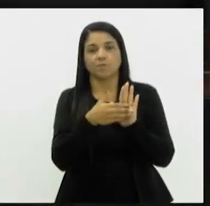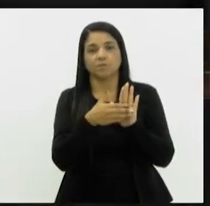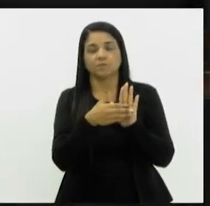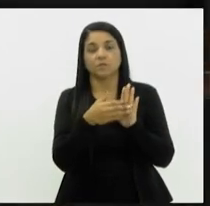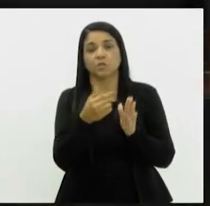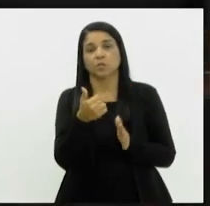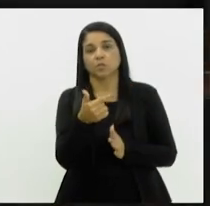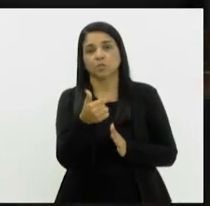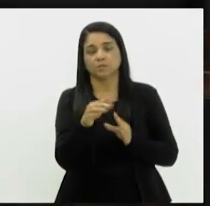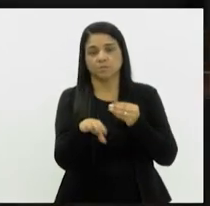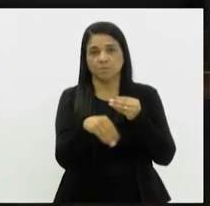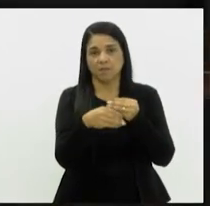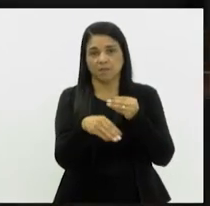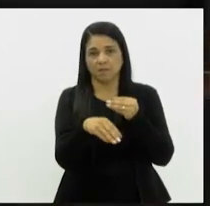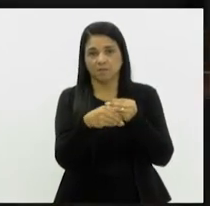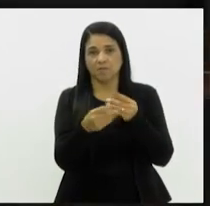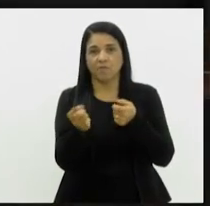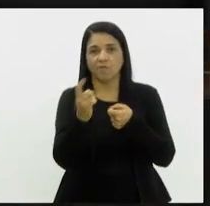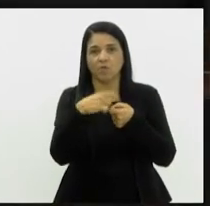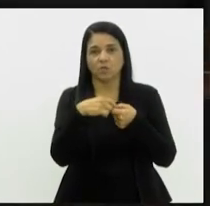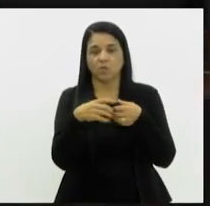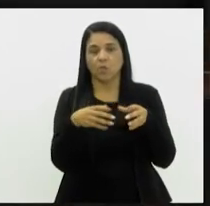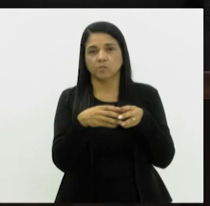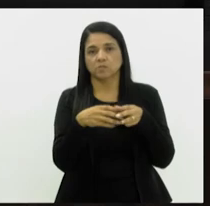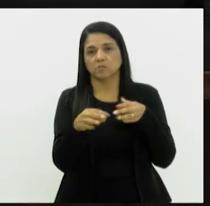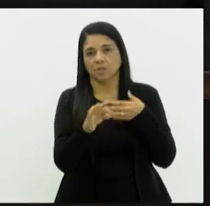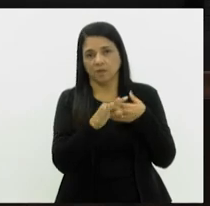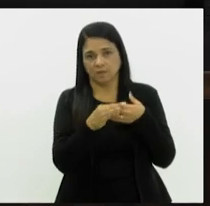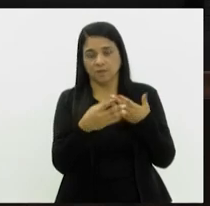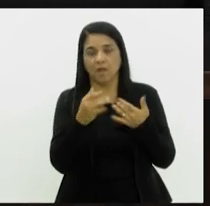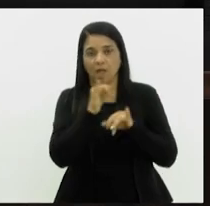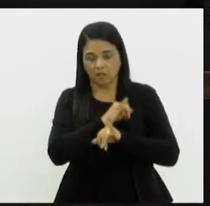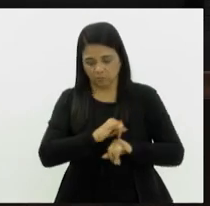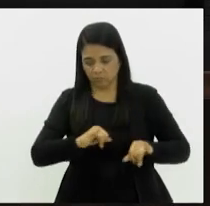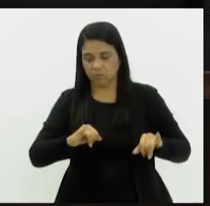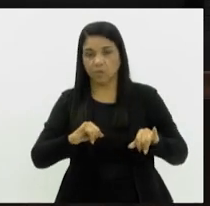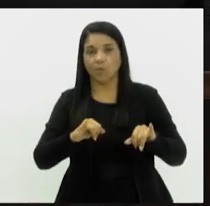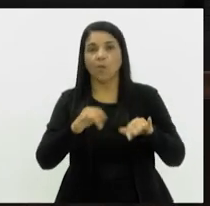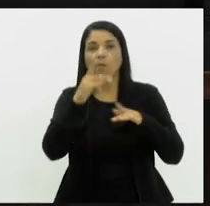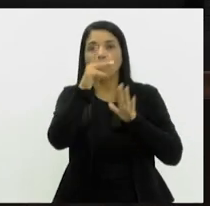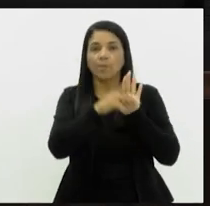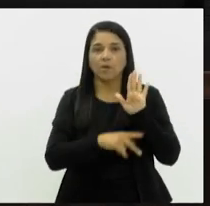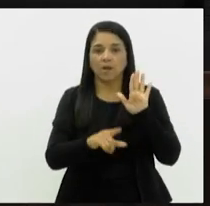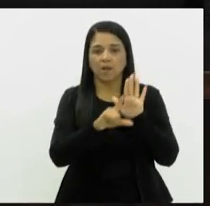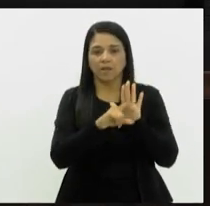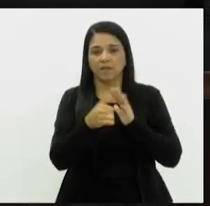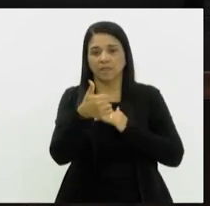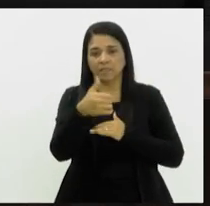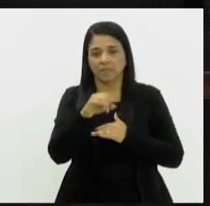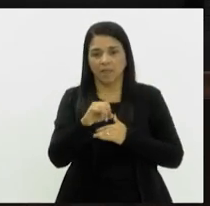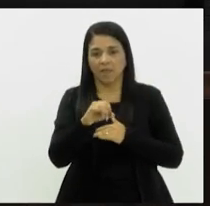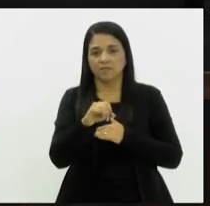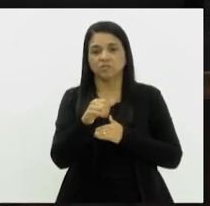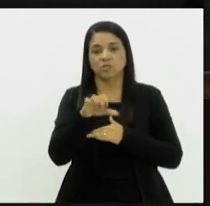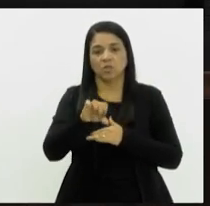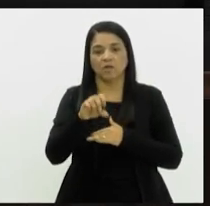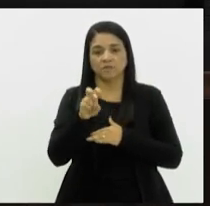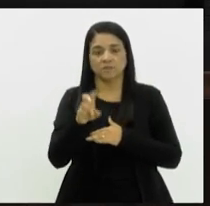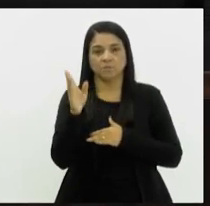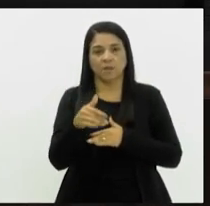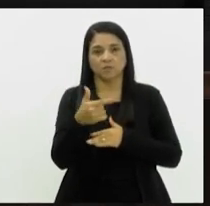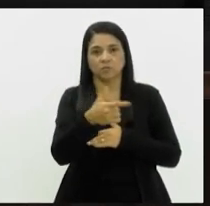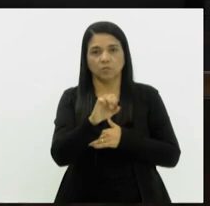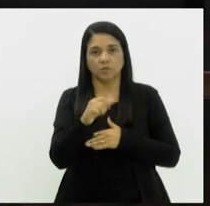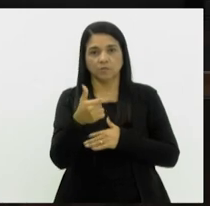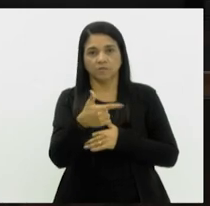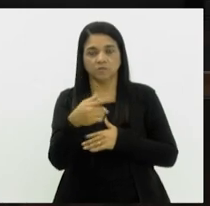recebeu 12 emendas e retorna às comissões. Anuncio projeto de lei número 1095, de 23, de autoria do deputado Júlio